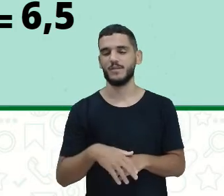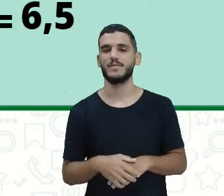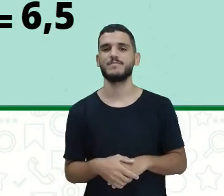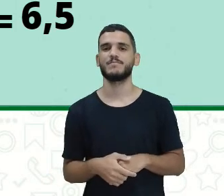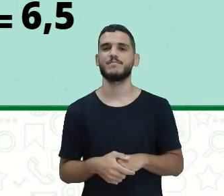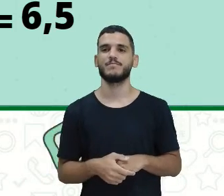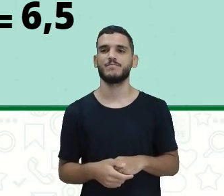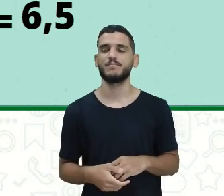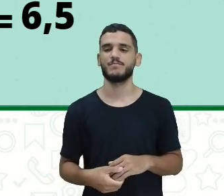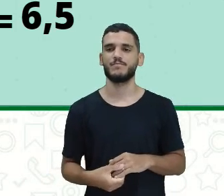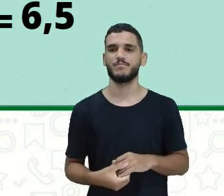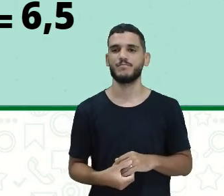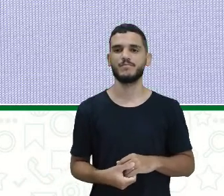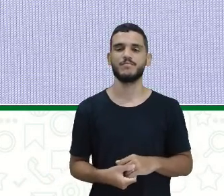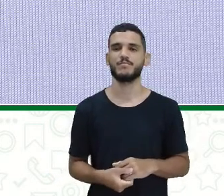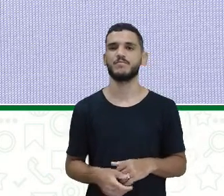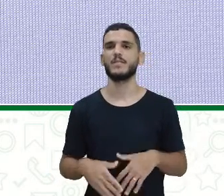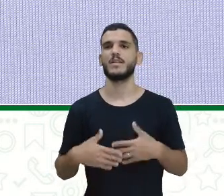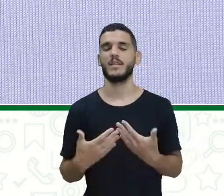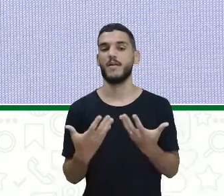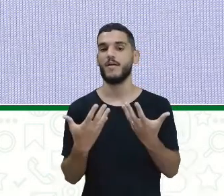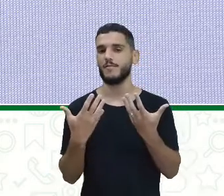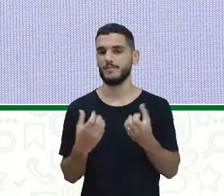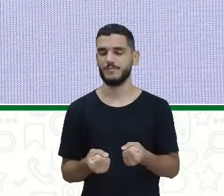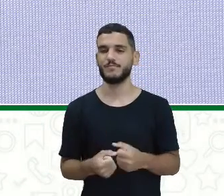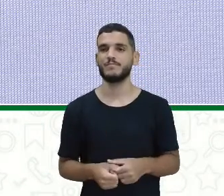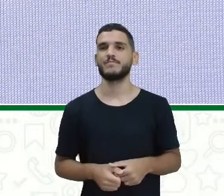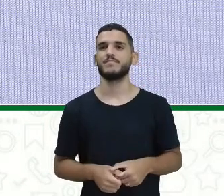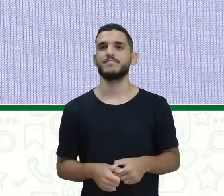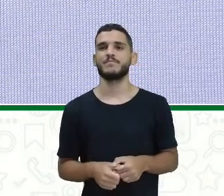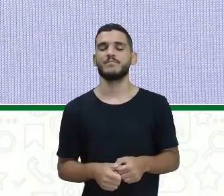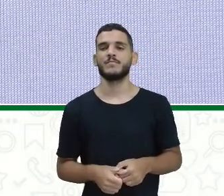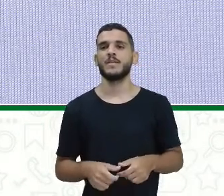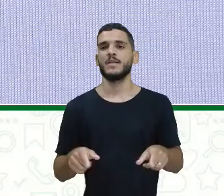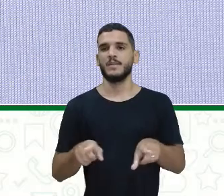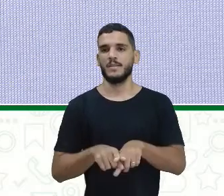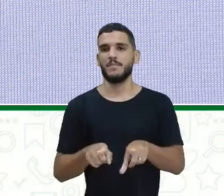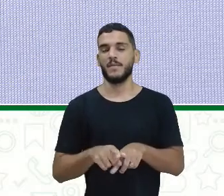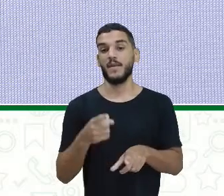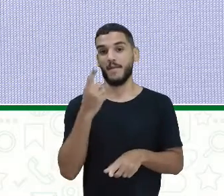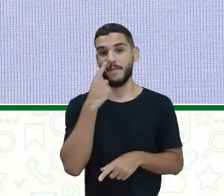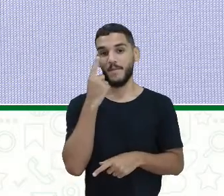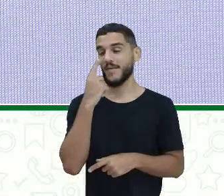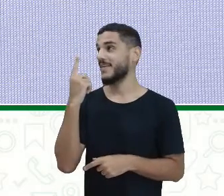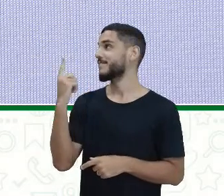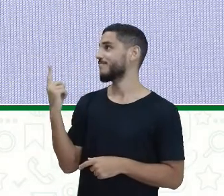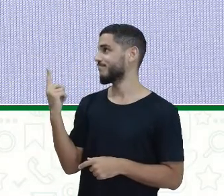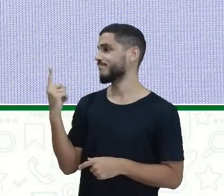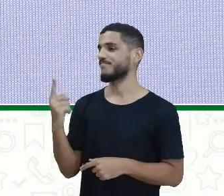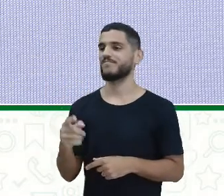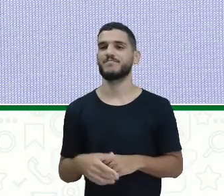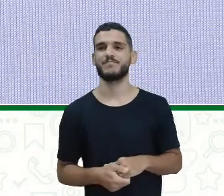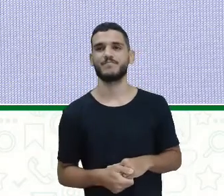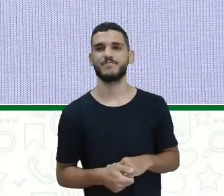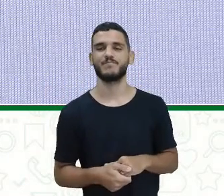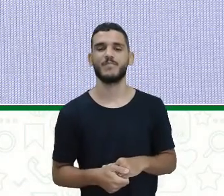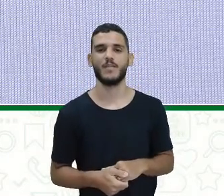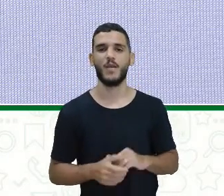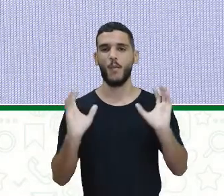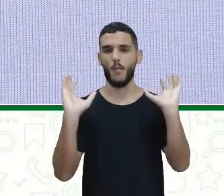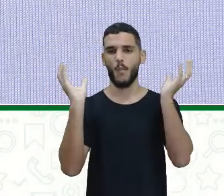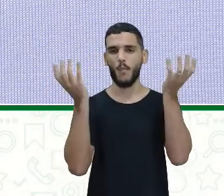certo? Vamos lá. E aí eu também fiz essa previsão do clima, olha